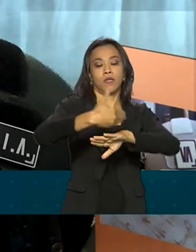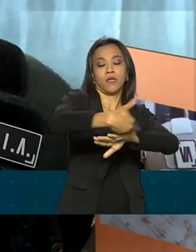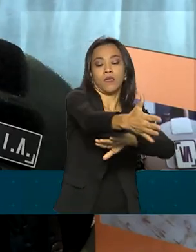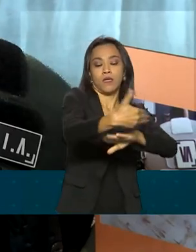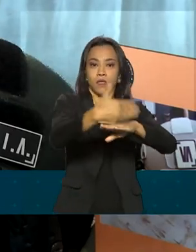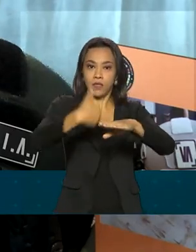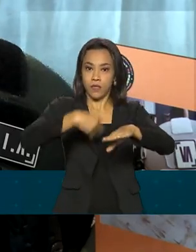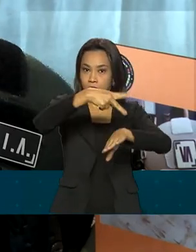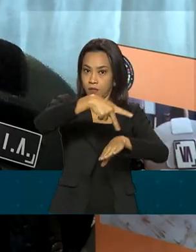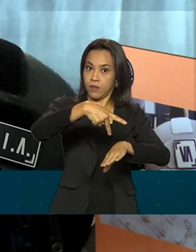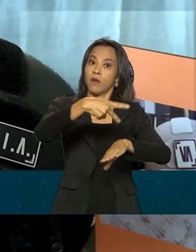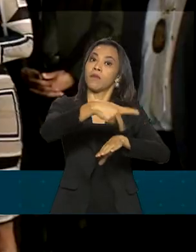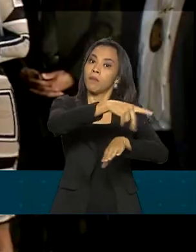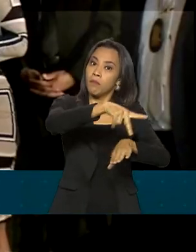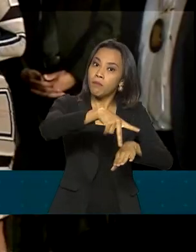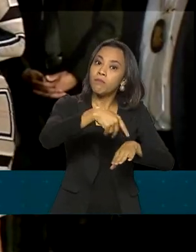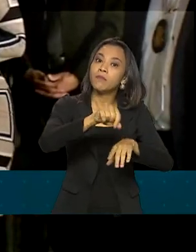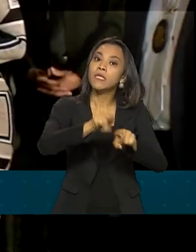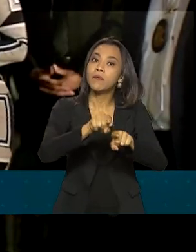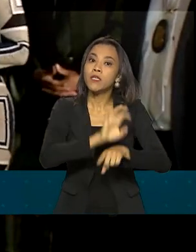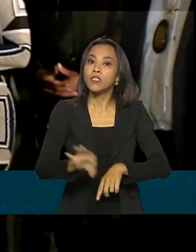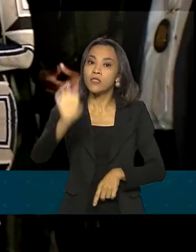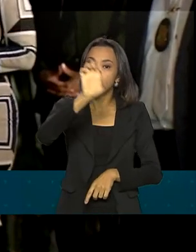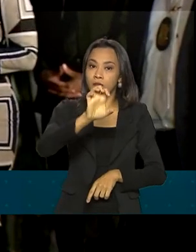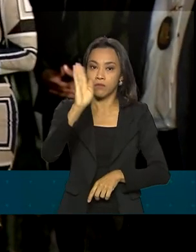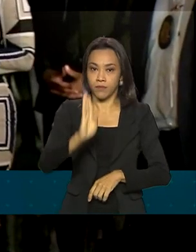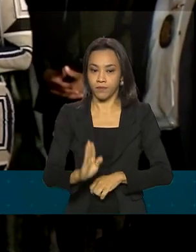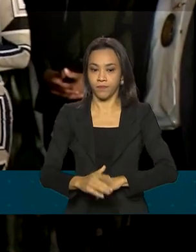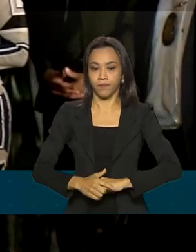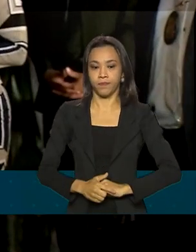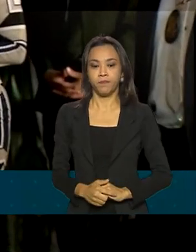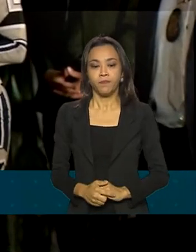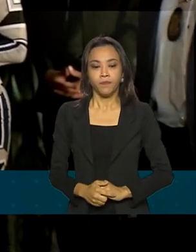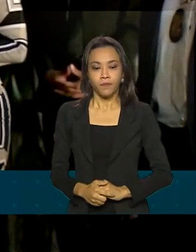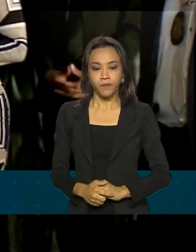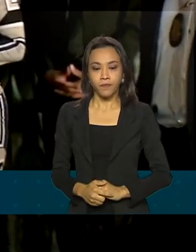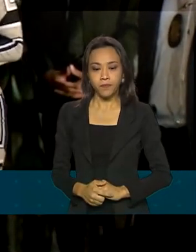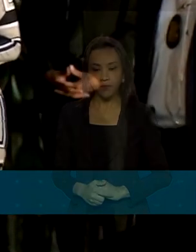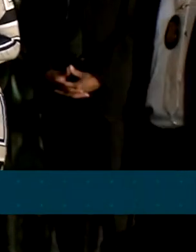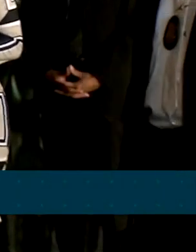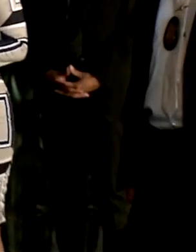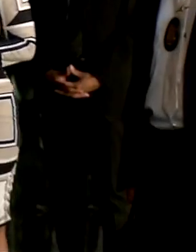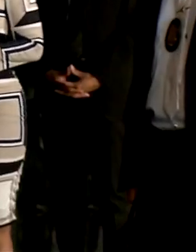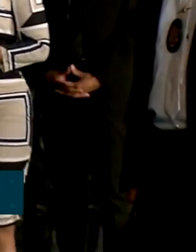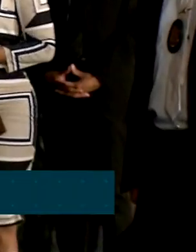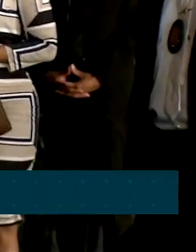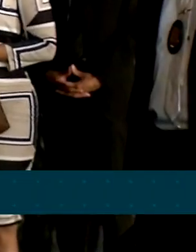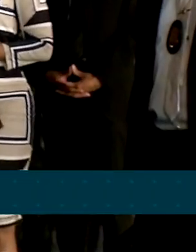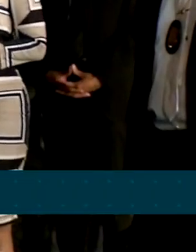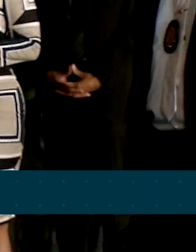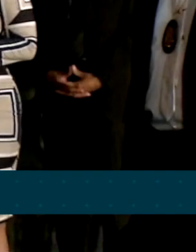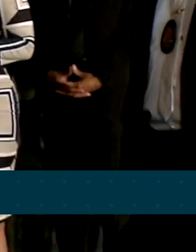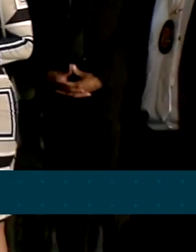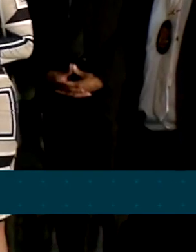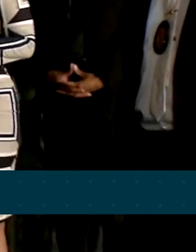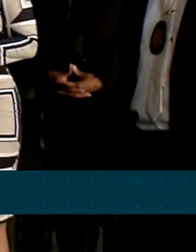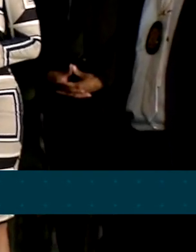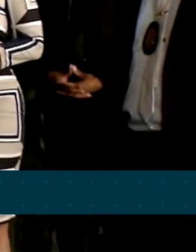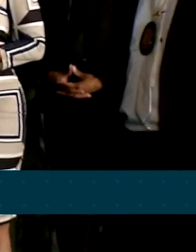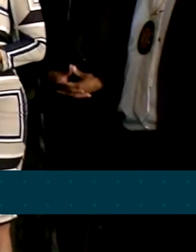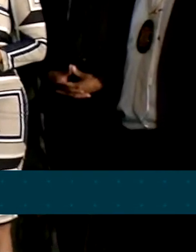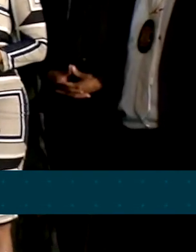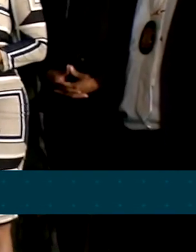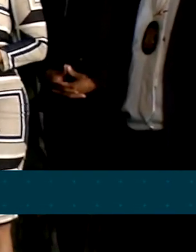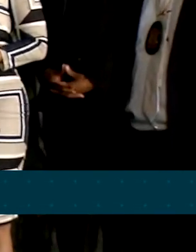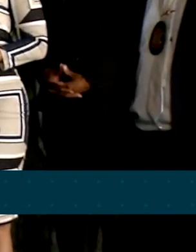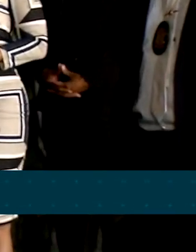em 12 estados do país. O investimento total nessa aquisição é de mais de 70 milhões de reais. São equipamentos de